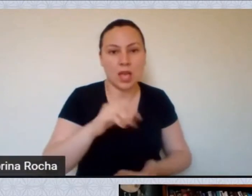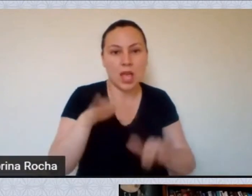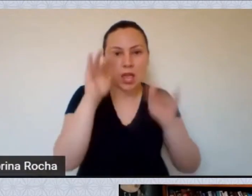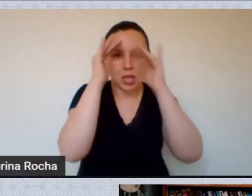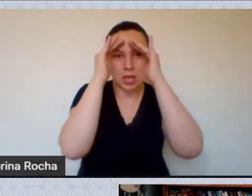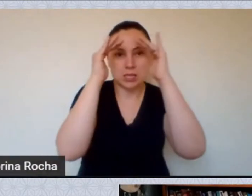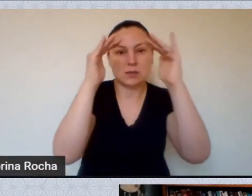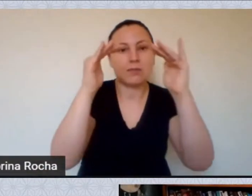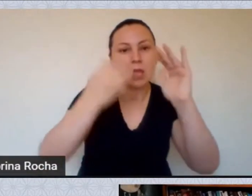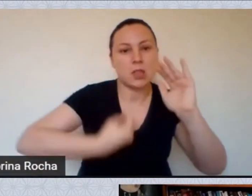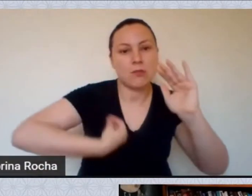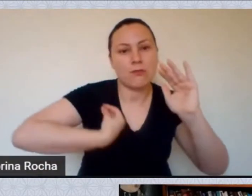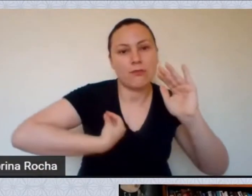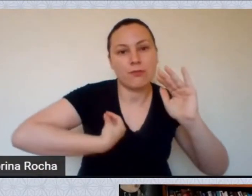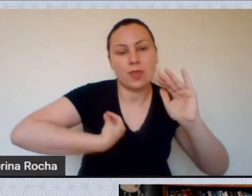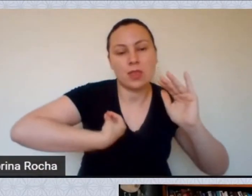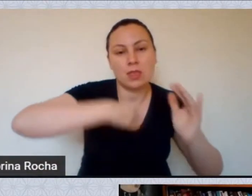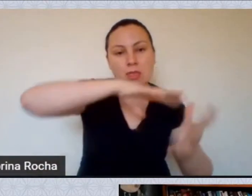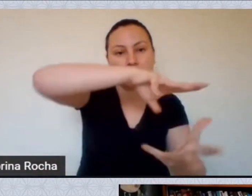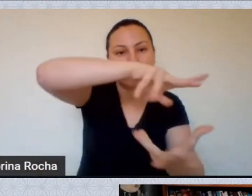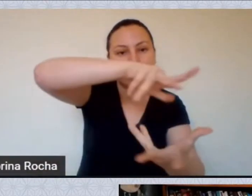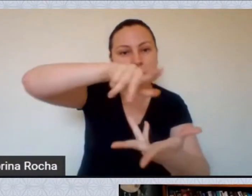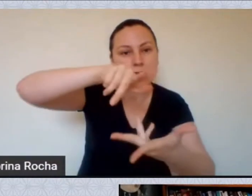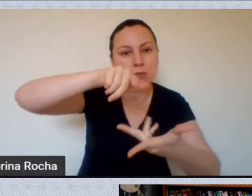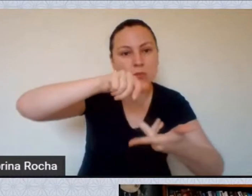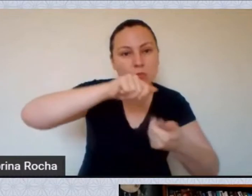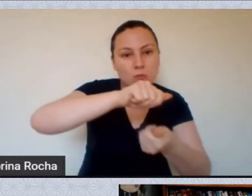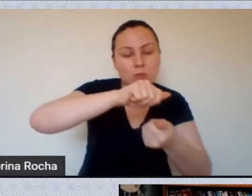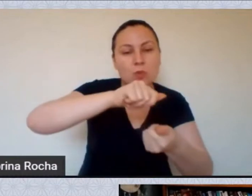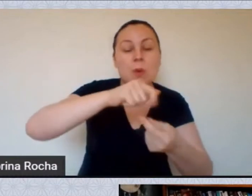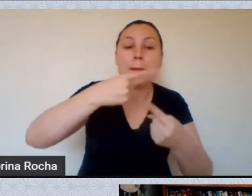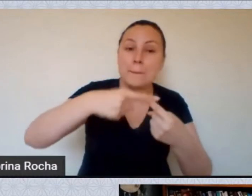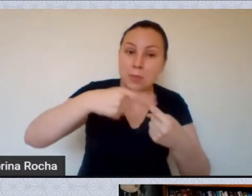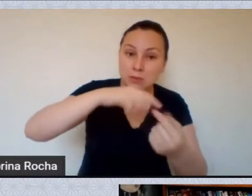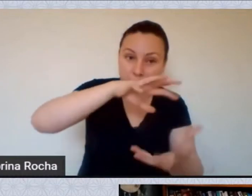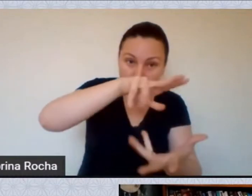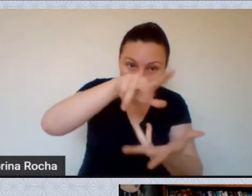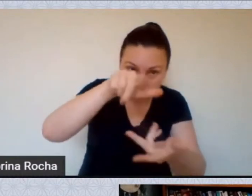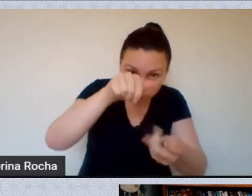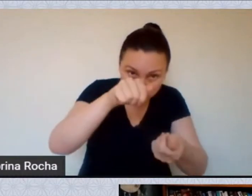formas de vida com que a gente divide esse ecossistema.